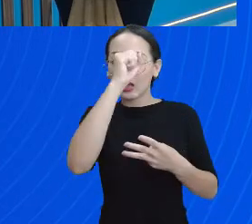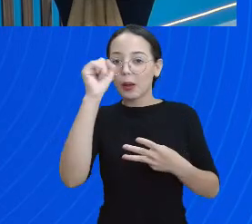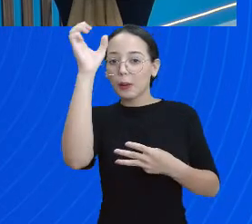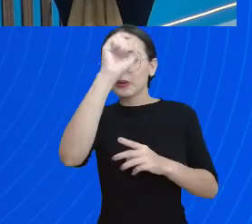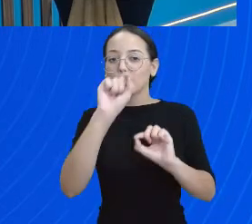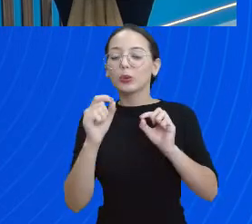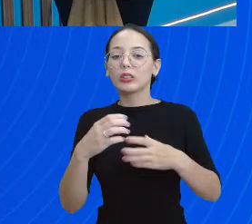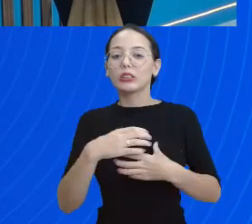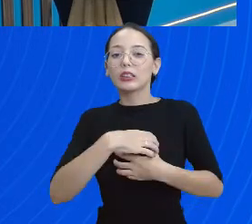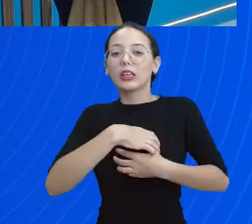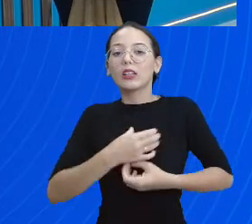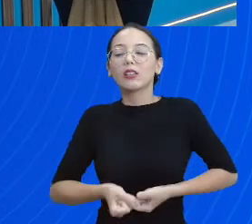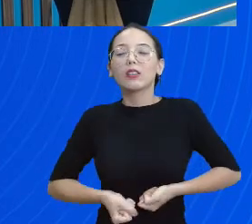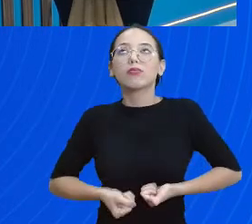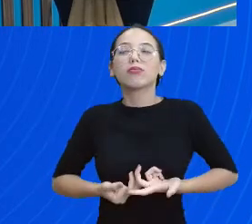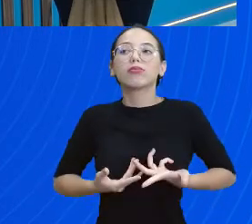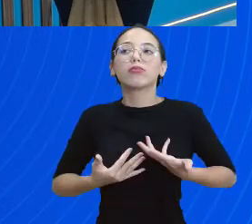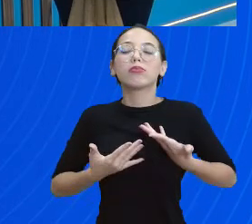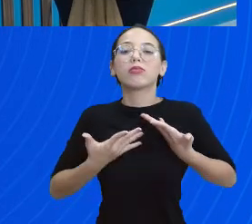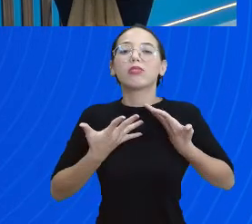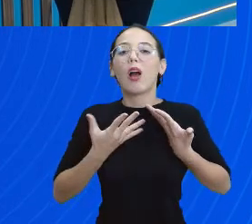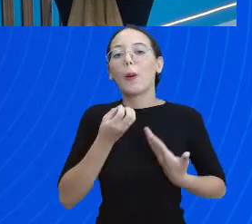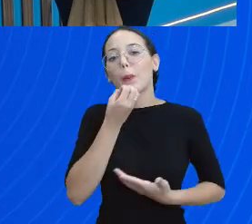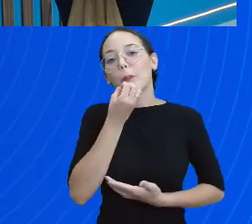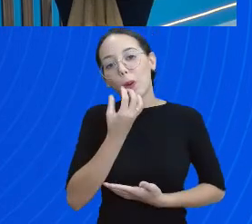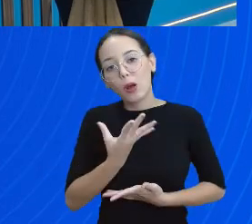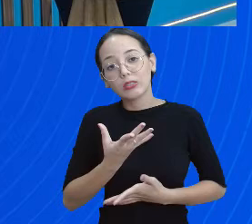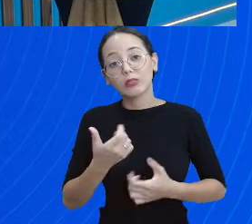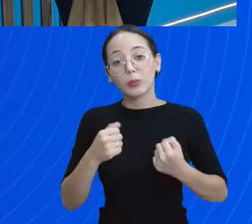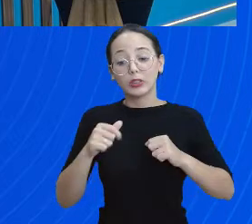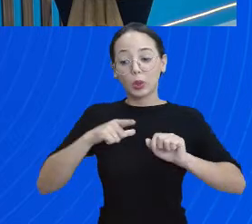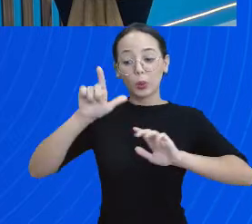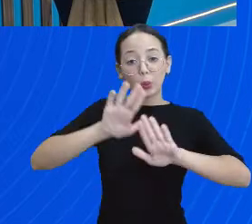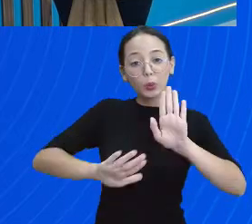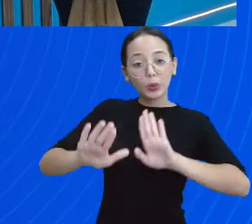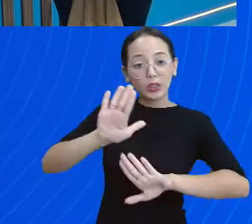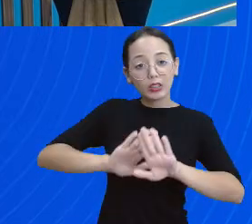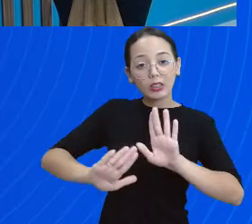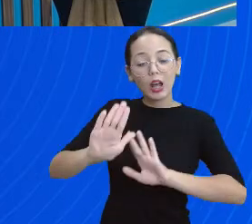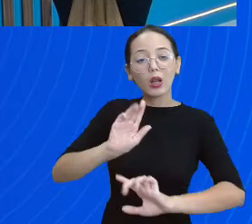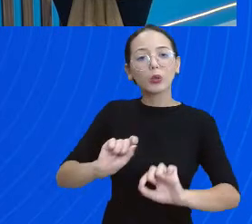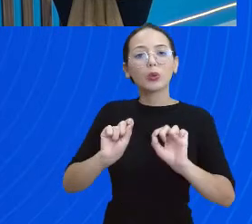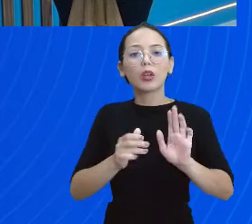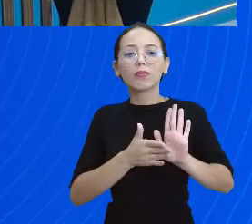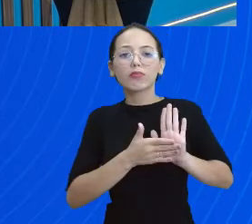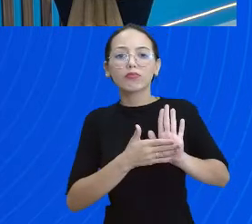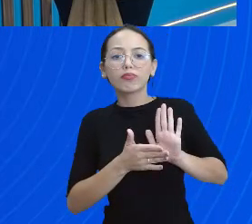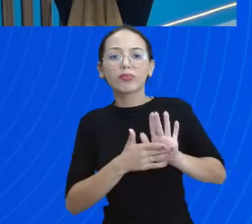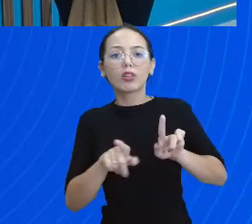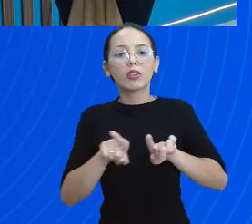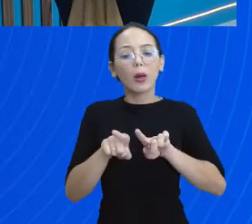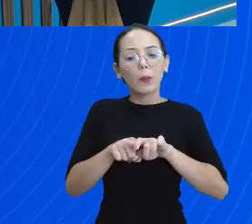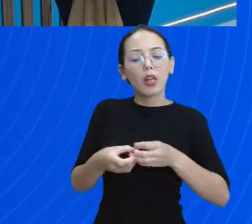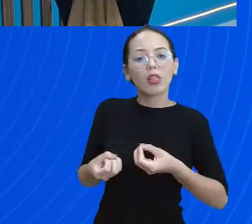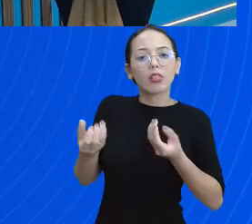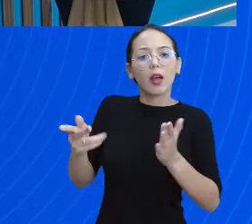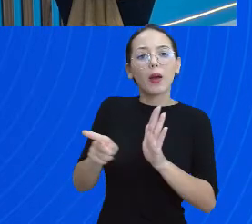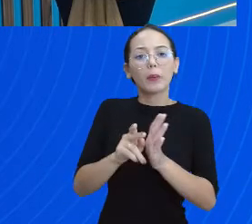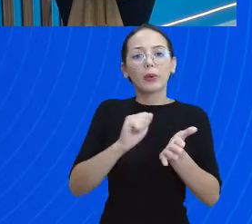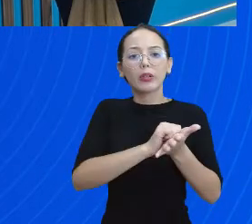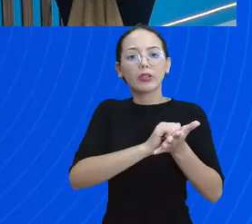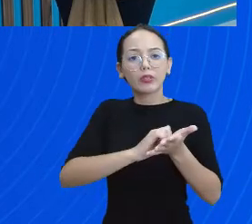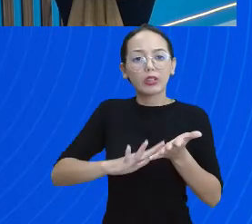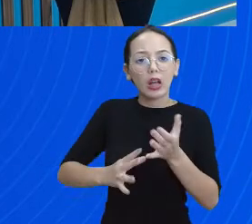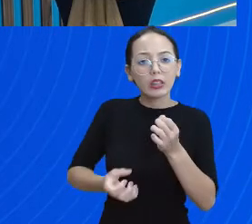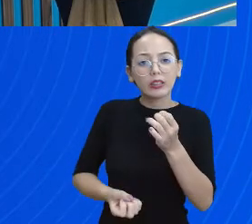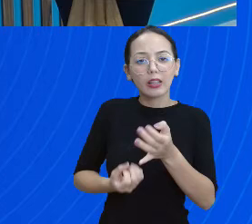sente sensações muito boas. Então a gente precisa ter o cuidado de propor e de oferecer atividades que gerem